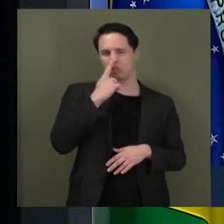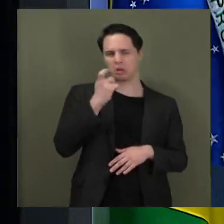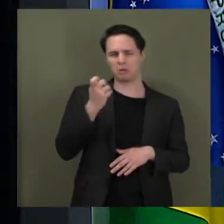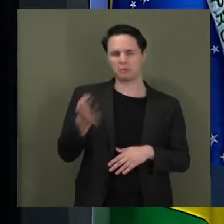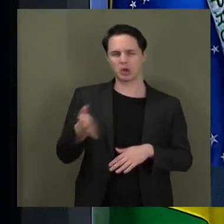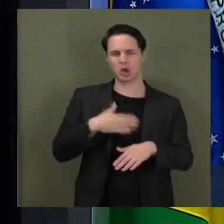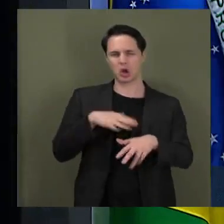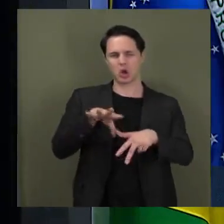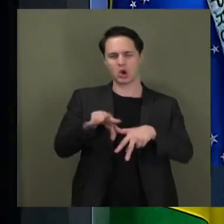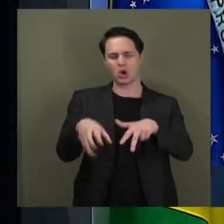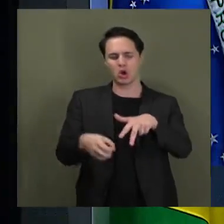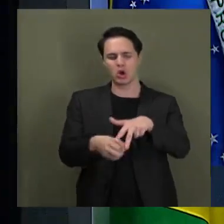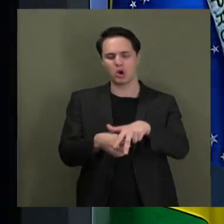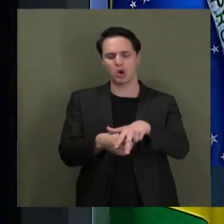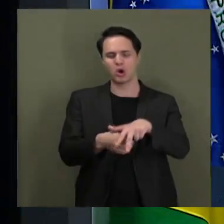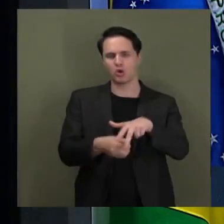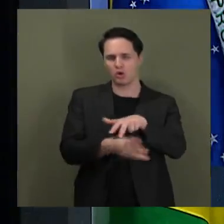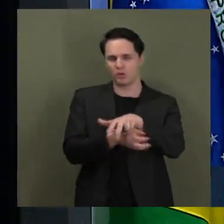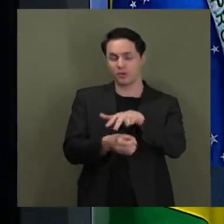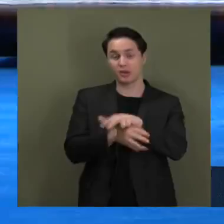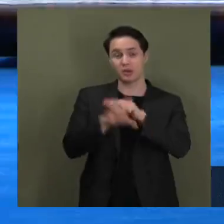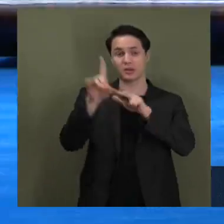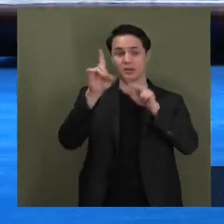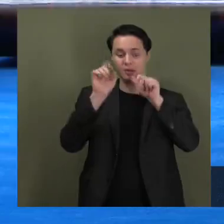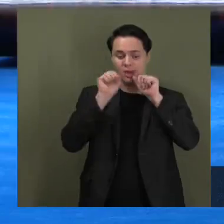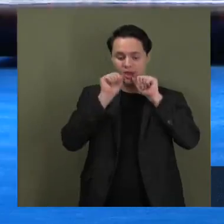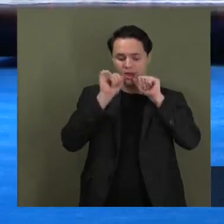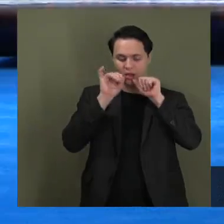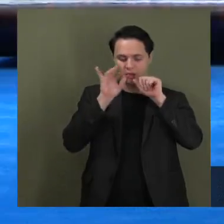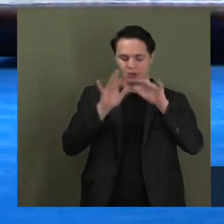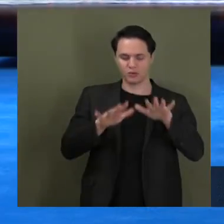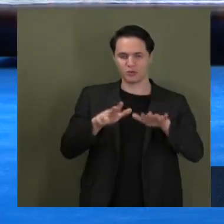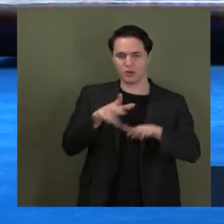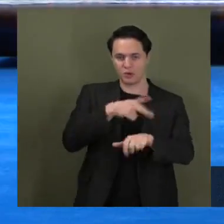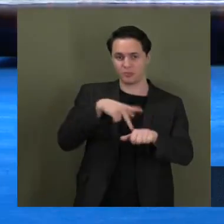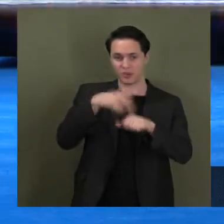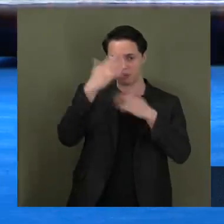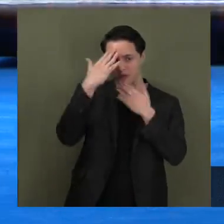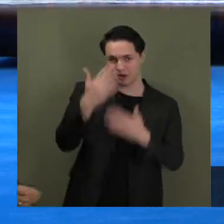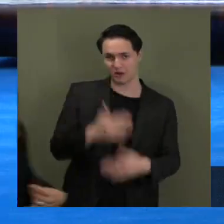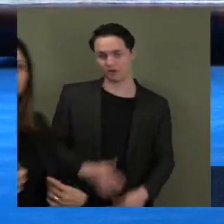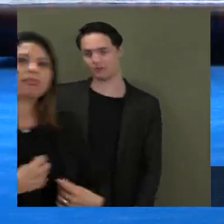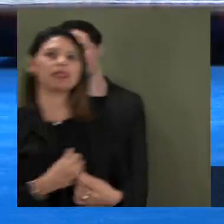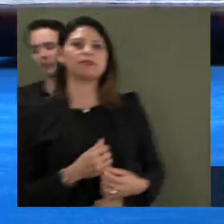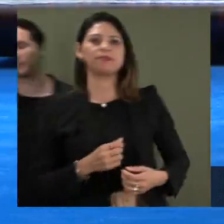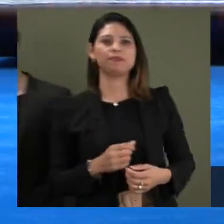corrupção. Que Deus abençoe essa nação. Muito obrigado, senhor presidente. Vossa Excelência,